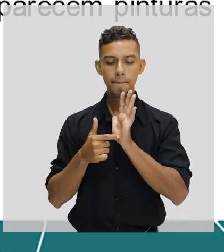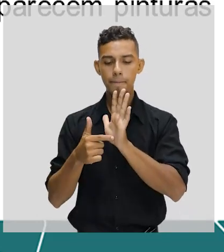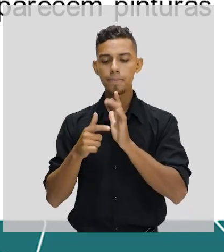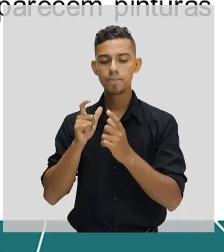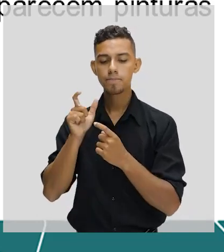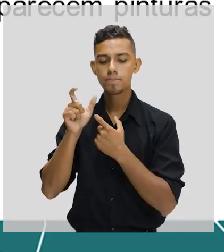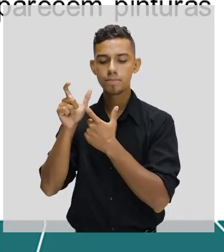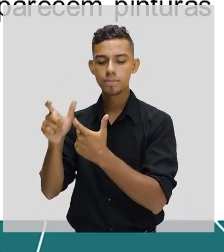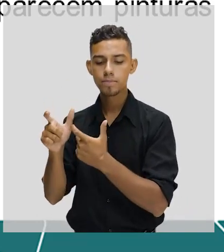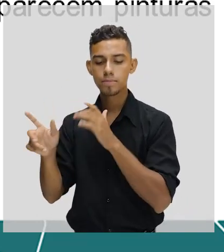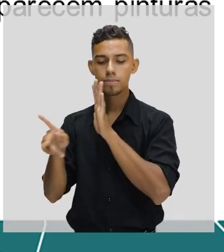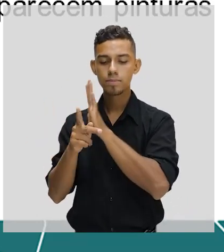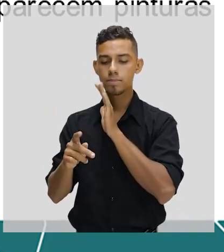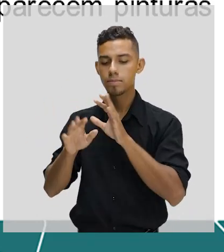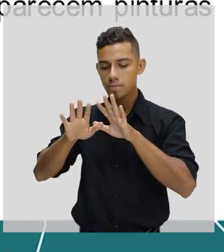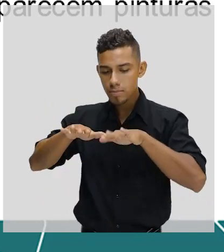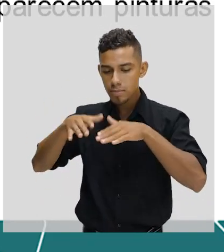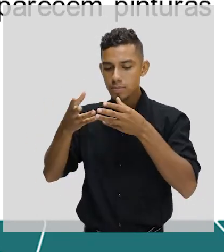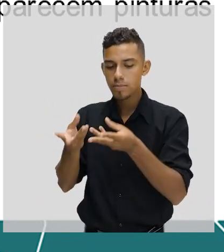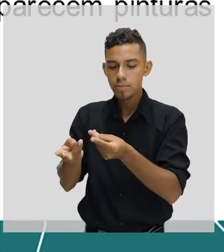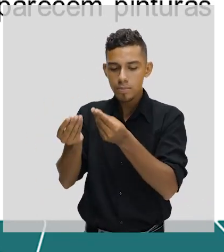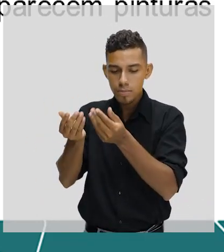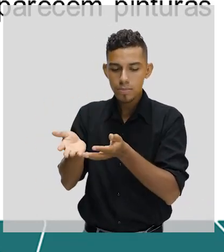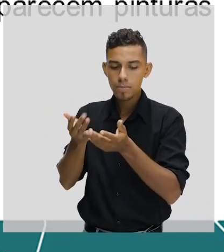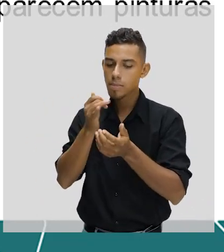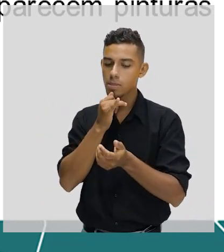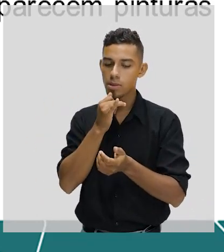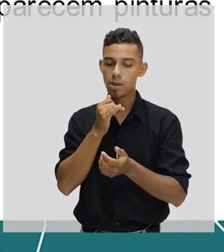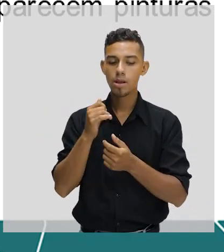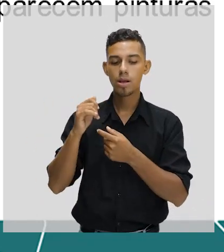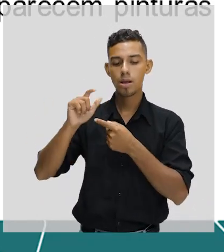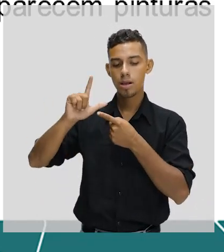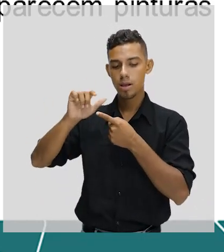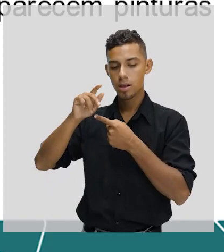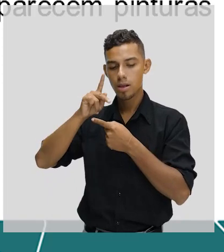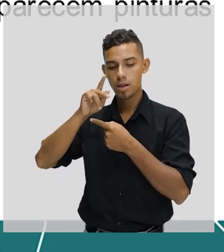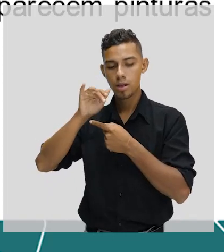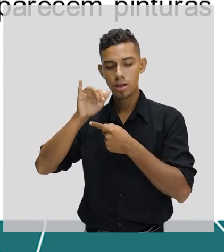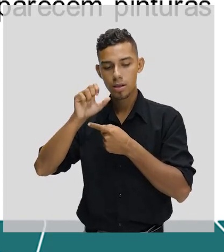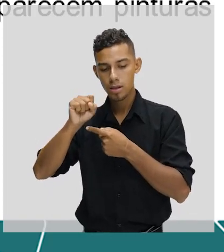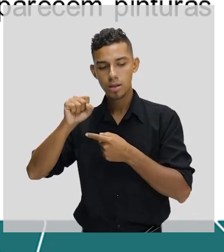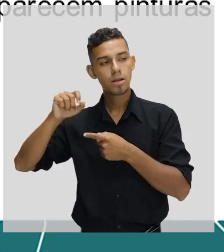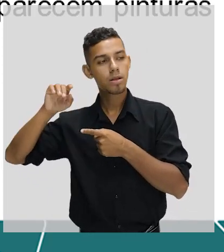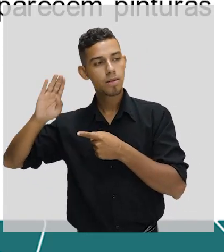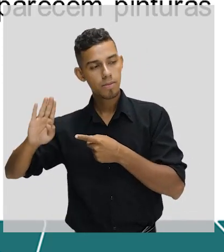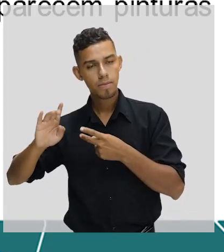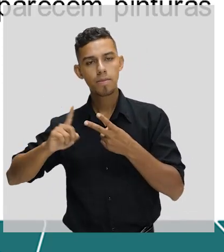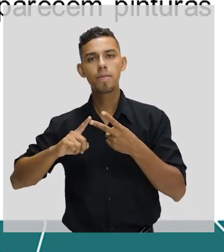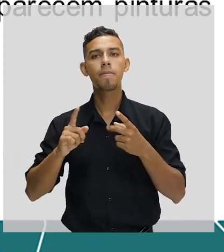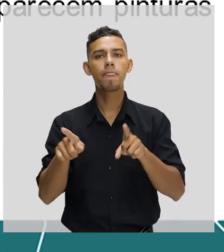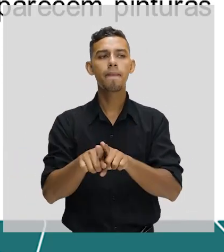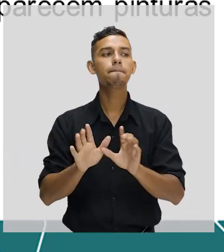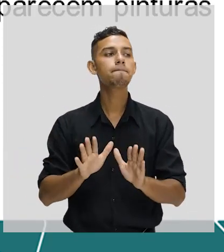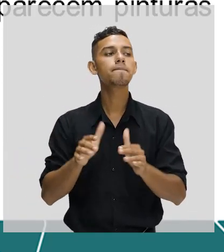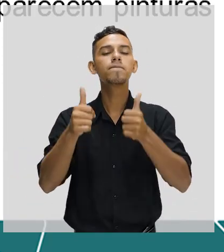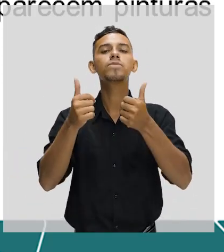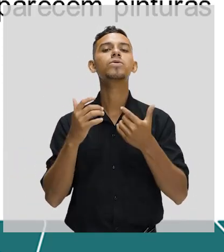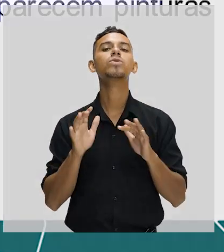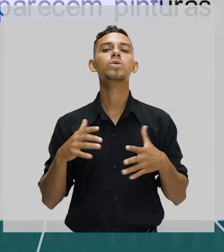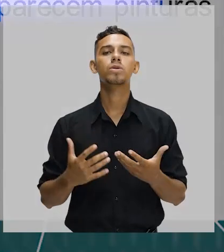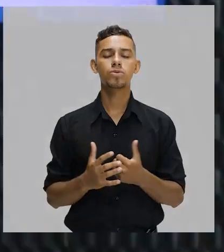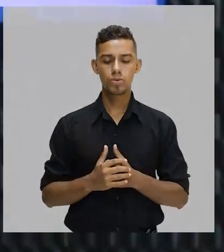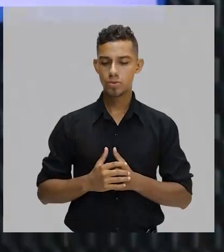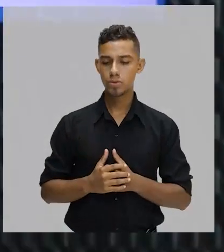mais macios, porque eles funcionam como se fosse um tipo lápis B, 2B, só que colorido. Quais são os melhores? Os lápis